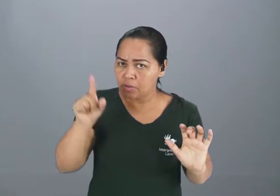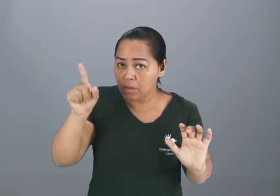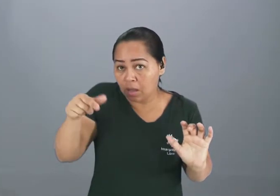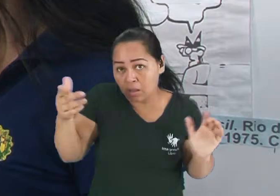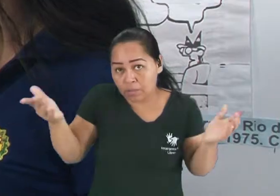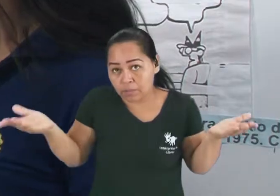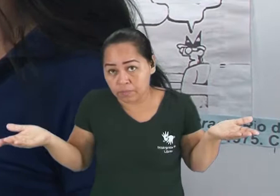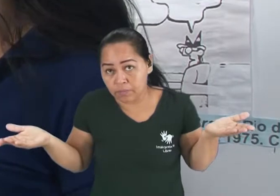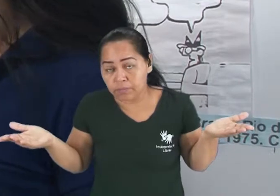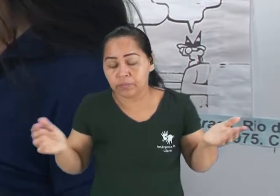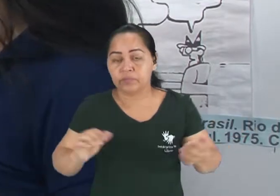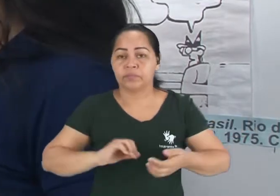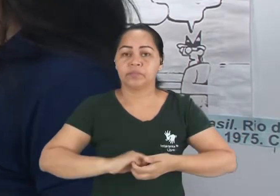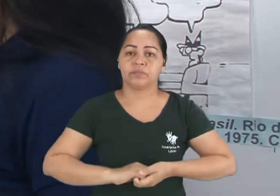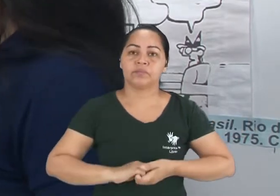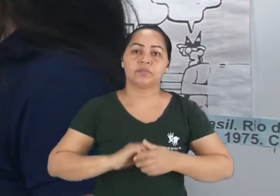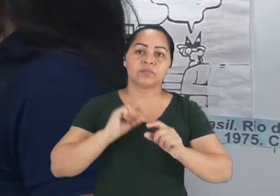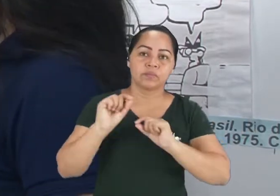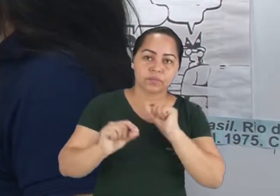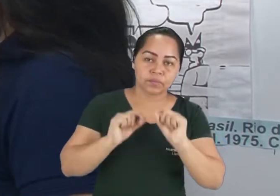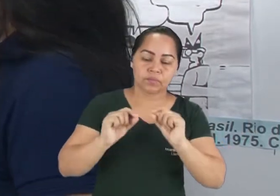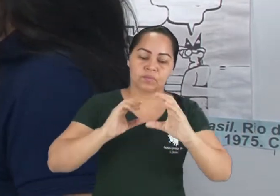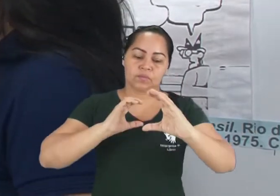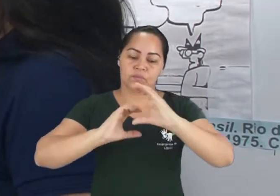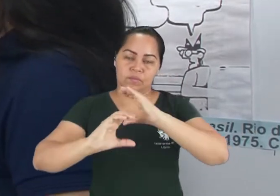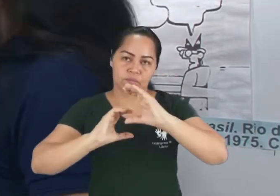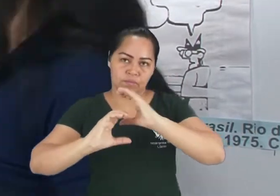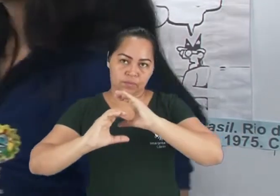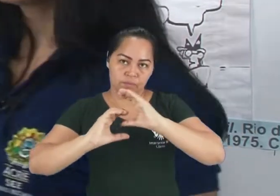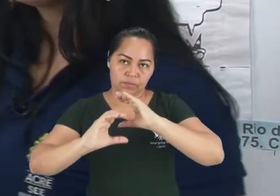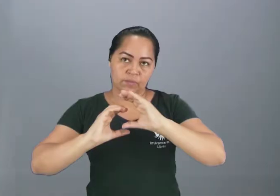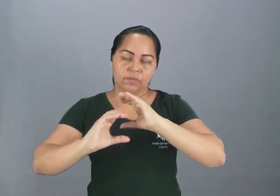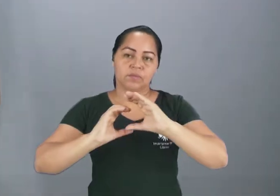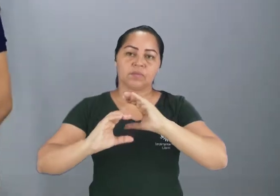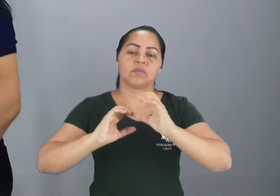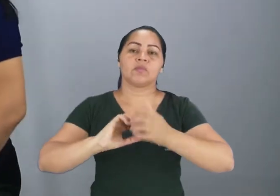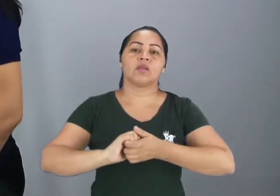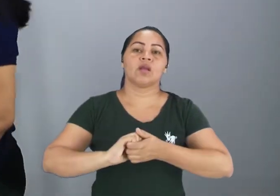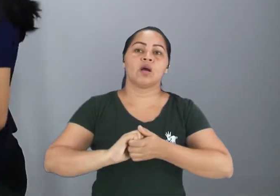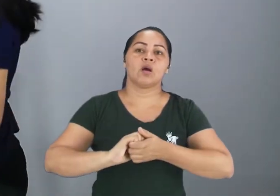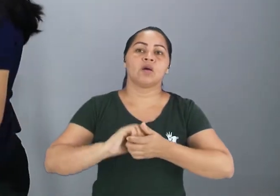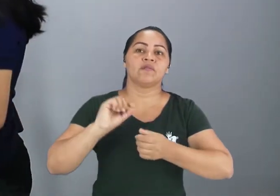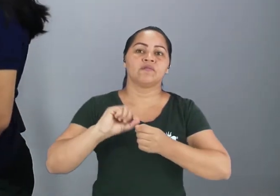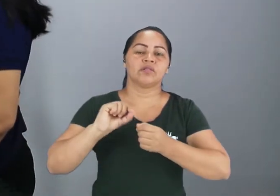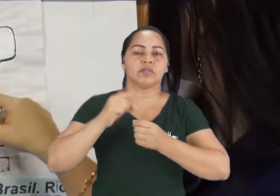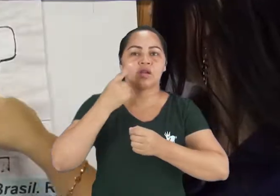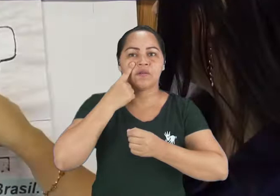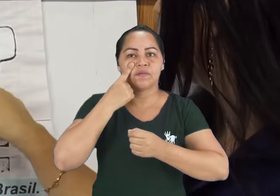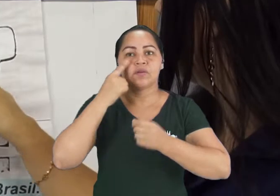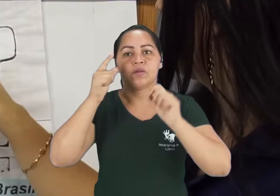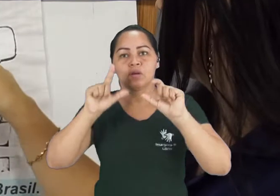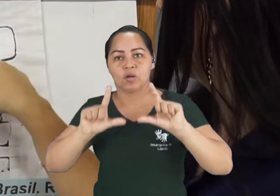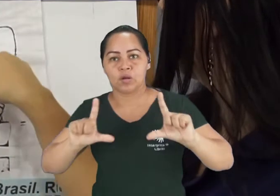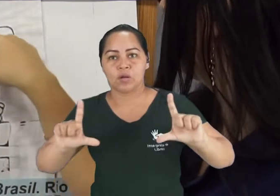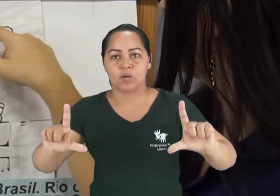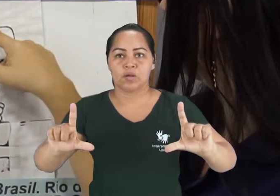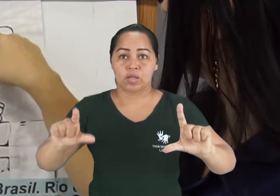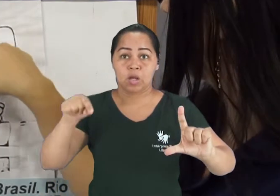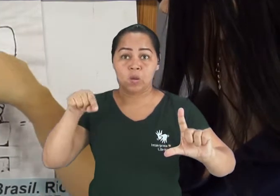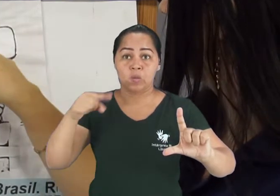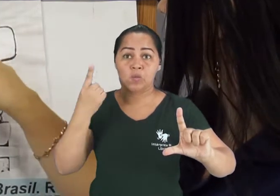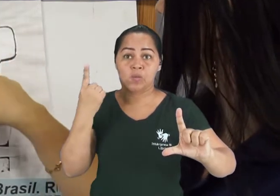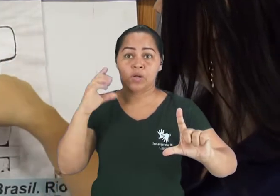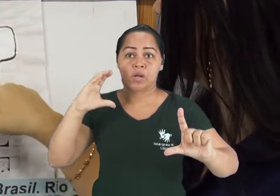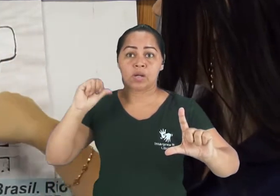lá. Para que a comunicação se realize é necessário o quê? Isso analisando que imagem? Vamos voltar aqui no cartoon. Ó. Por